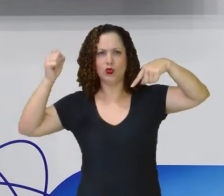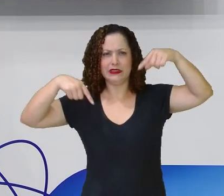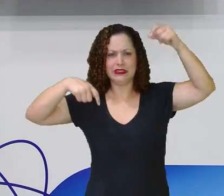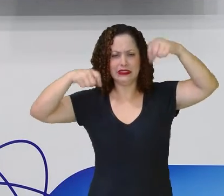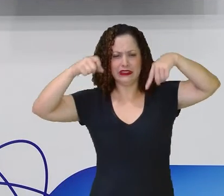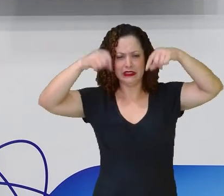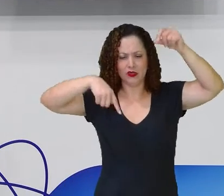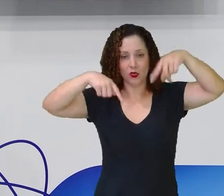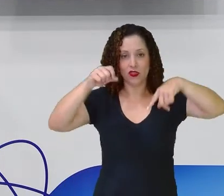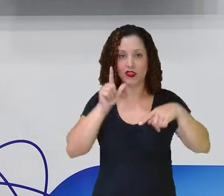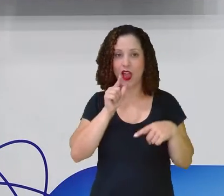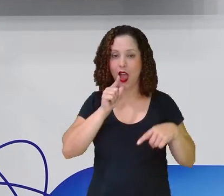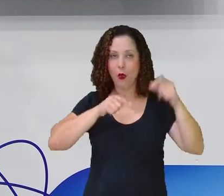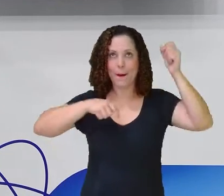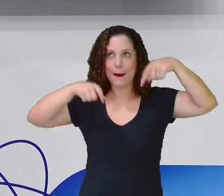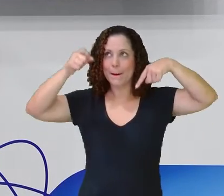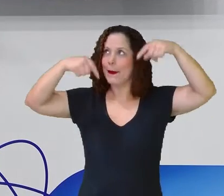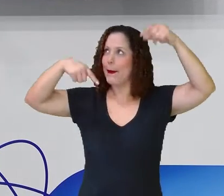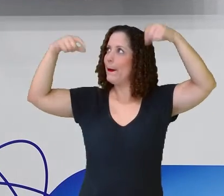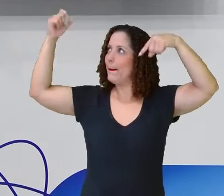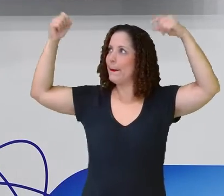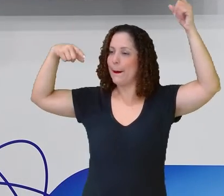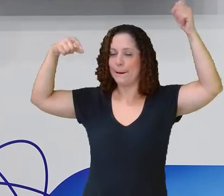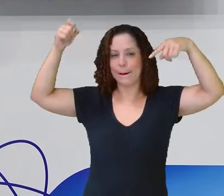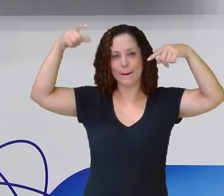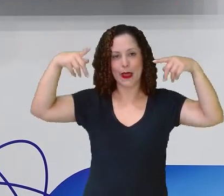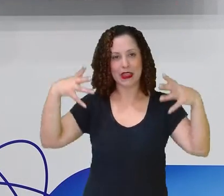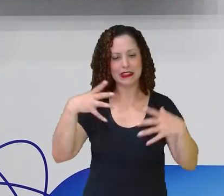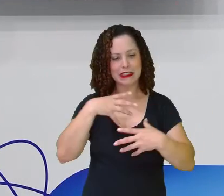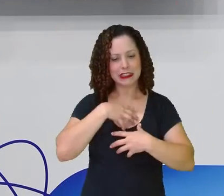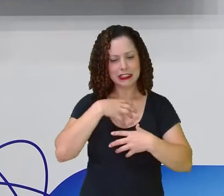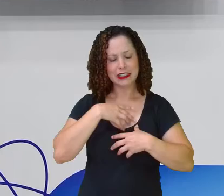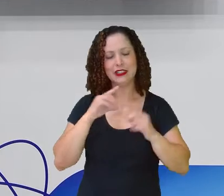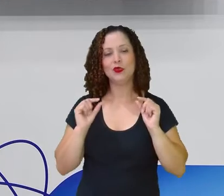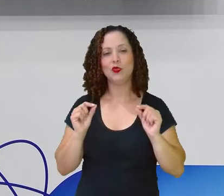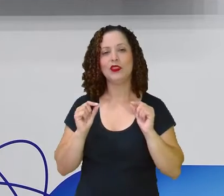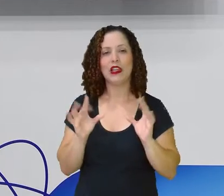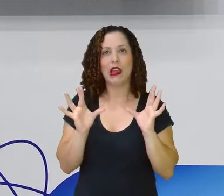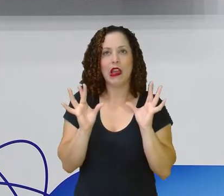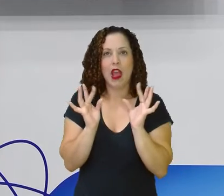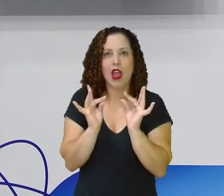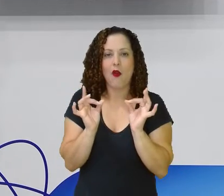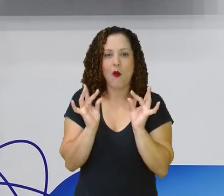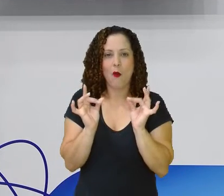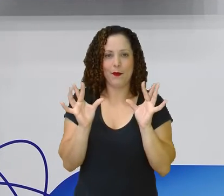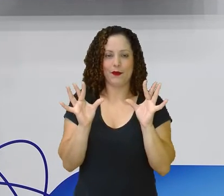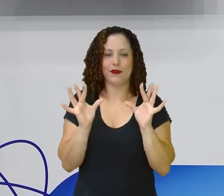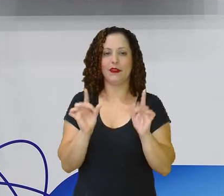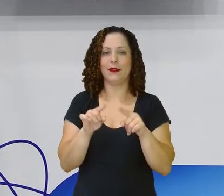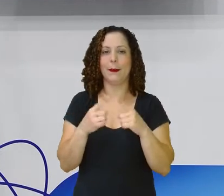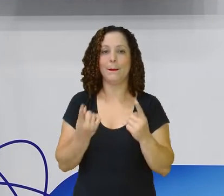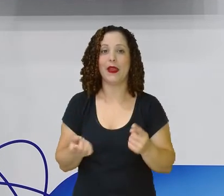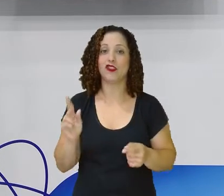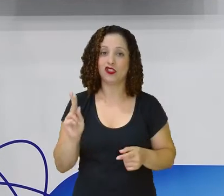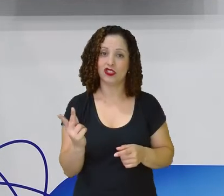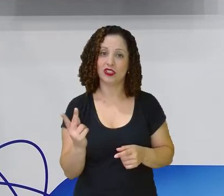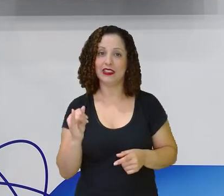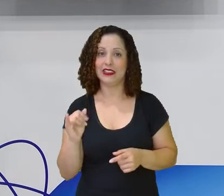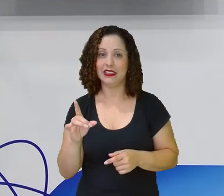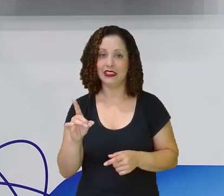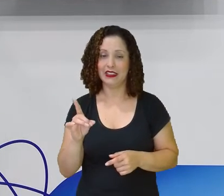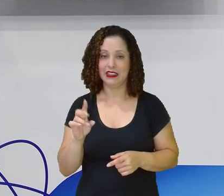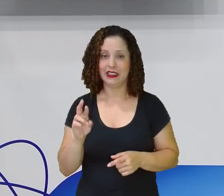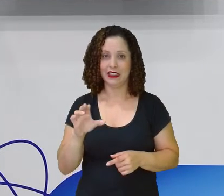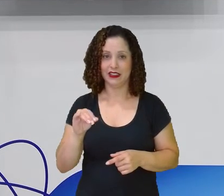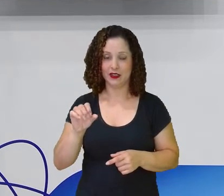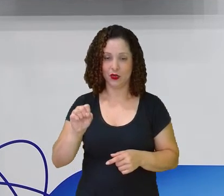microgotículas no ar, e quando esse número é maior, a gente vai sentir essa sensação de umidade, mas a hidrosfera é falar sobre essa parte